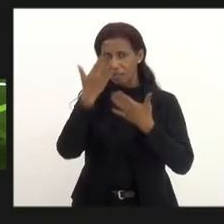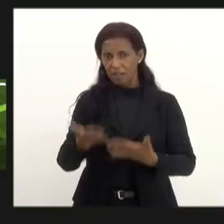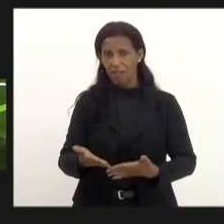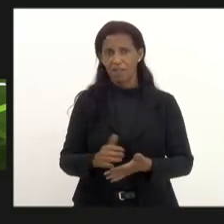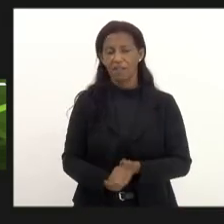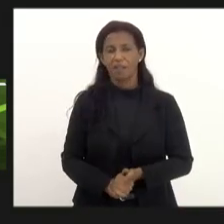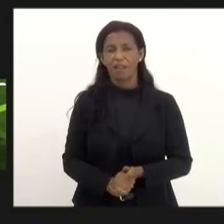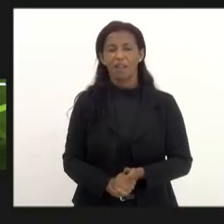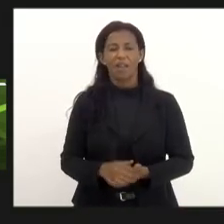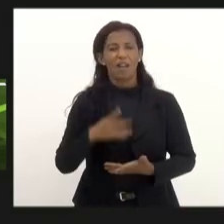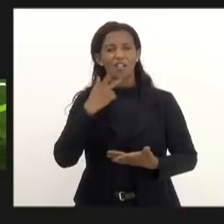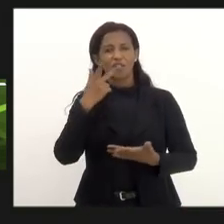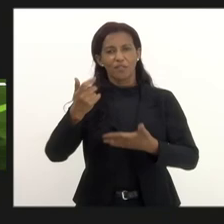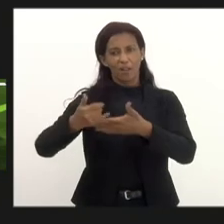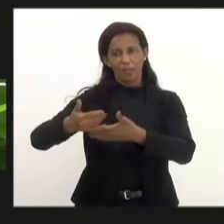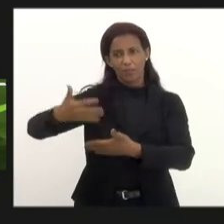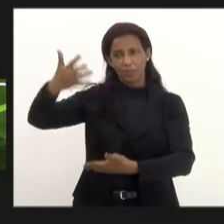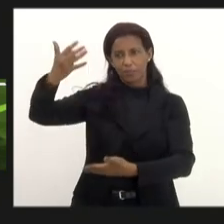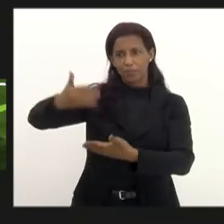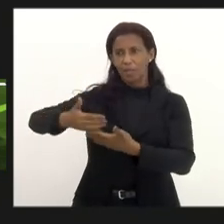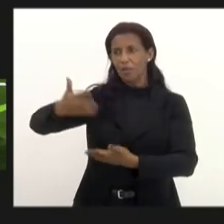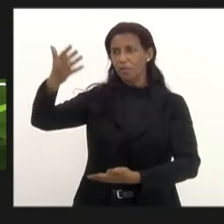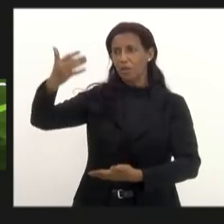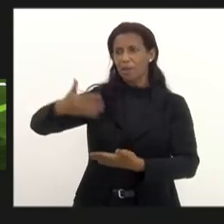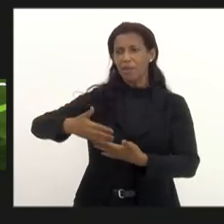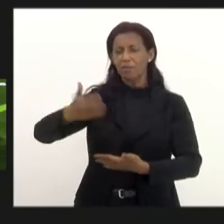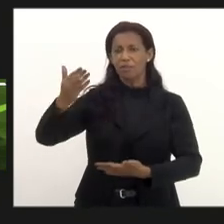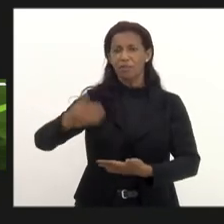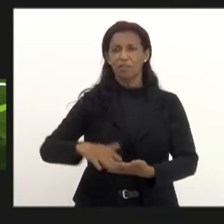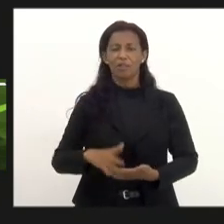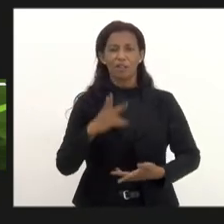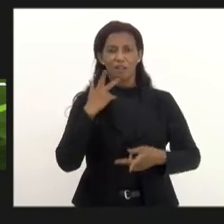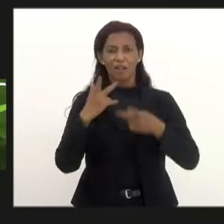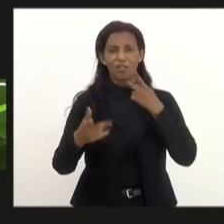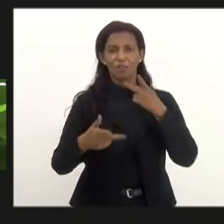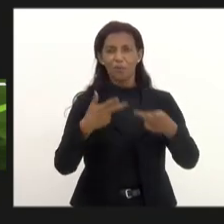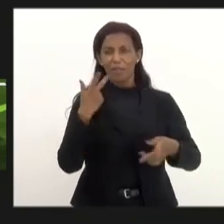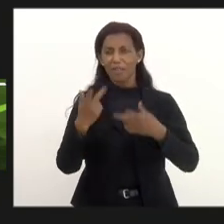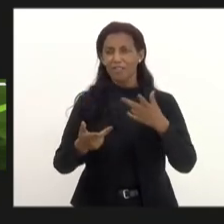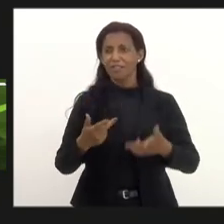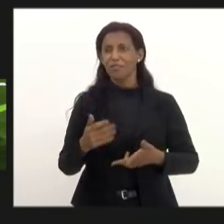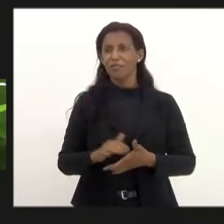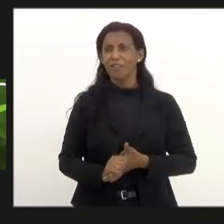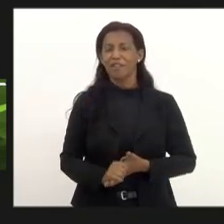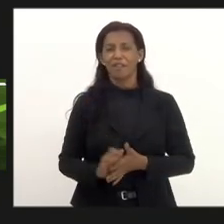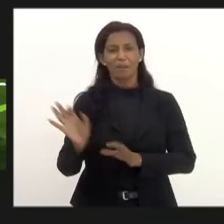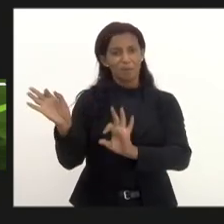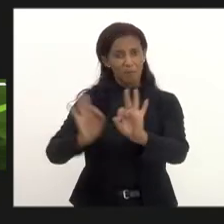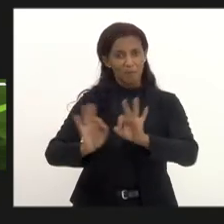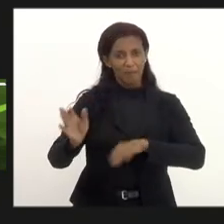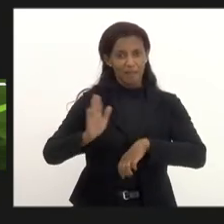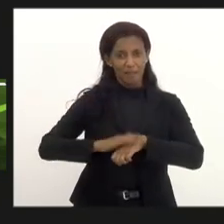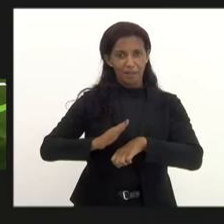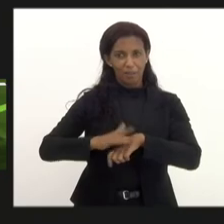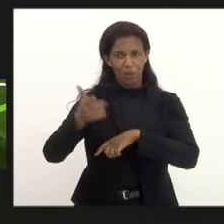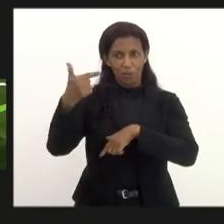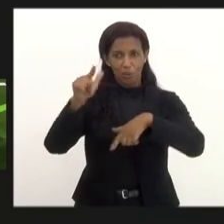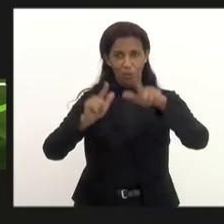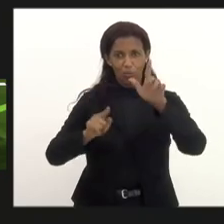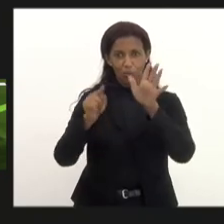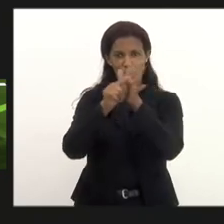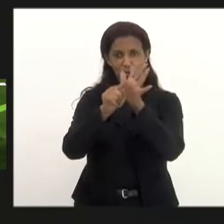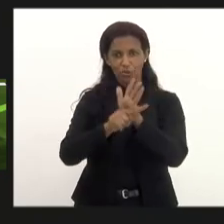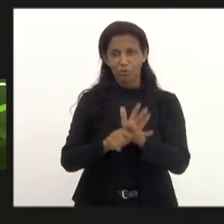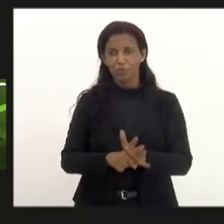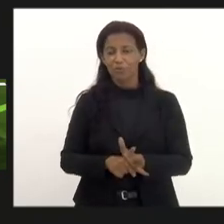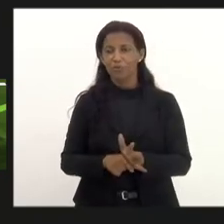agradecendo as explanações, os questionamentos, dizer que a comissão ainda vai preparar também outras perguntas